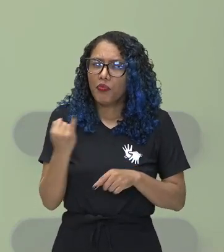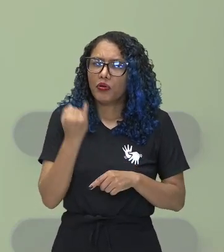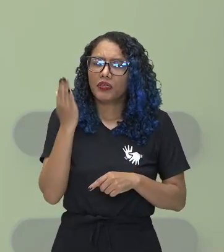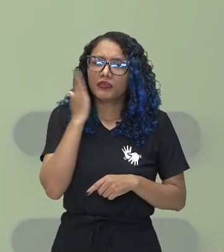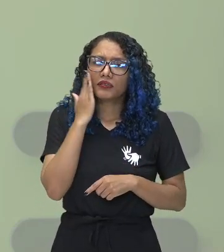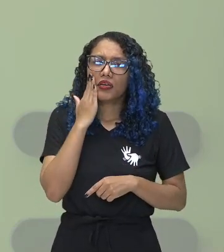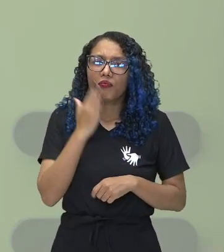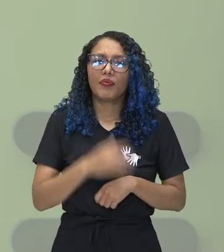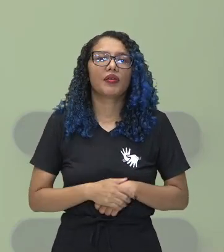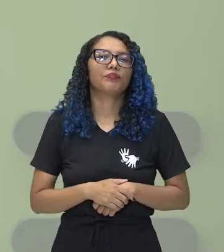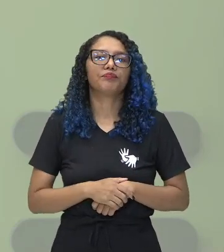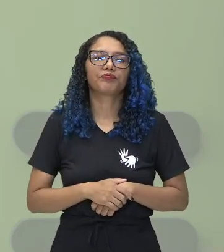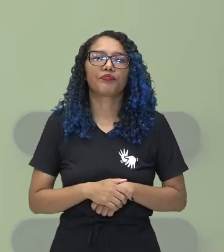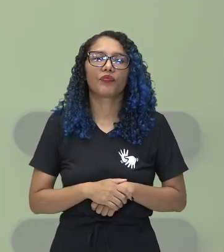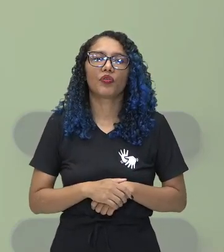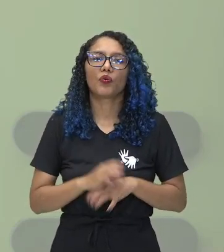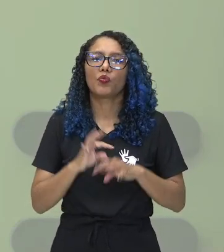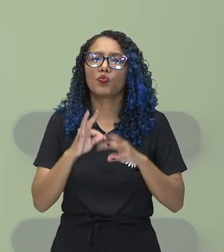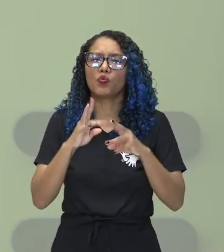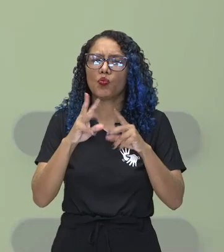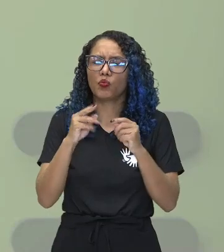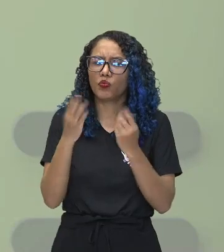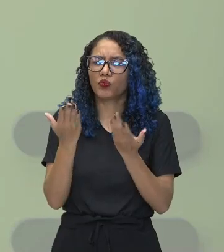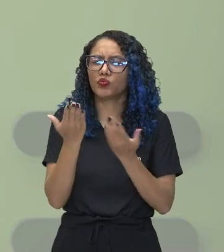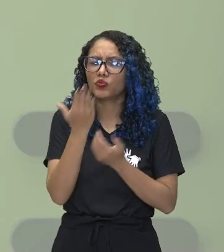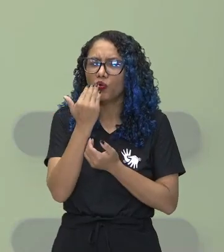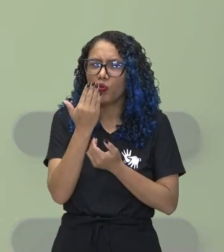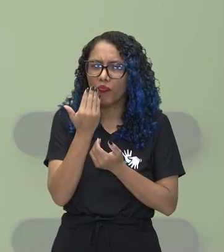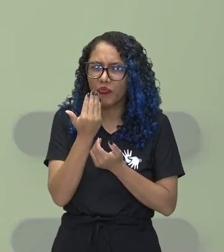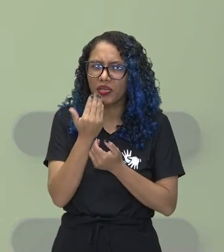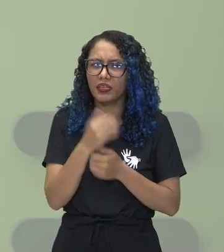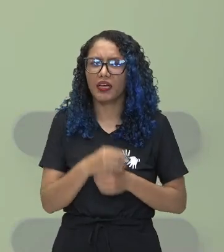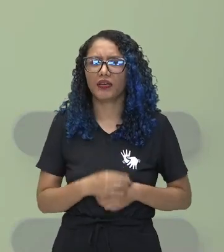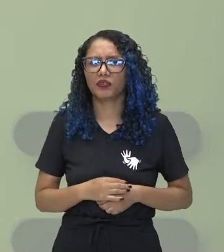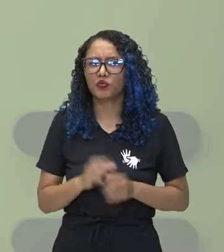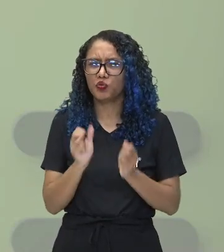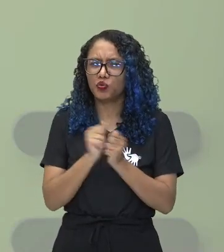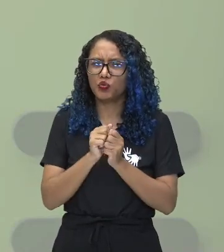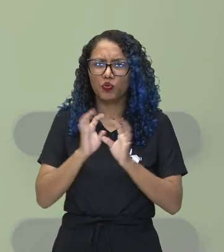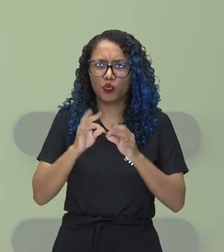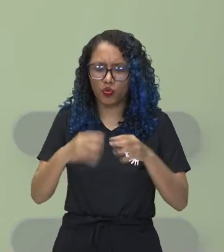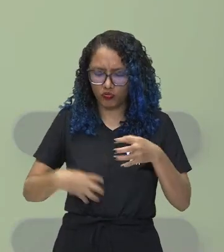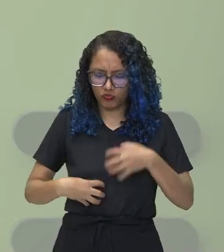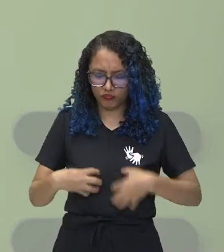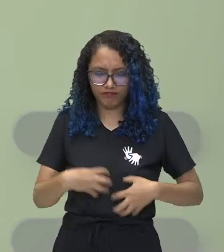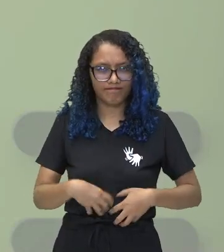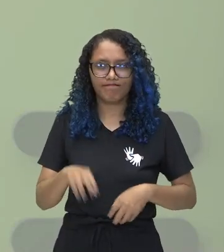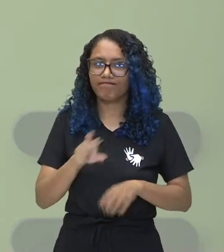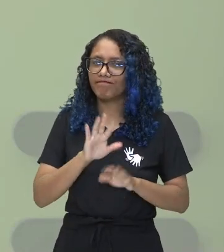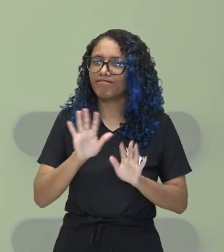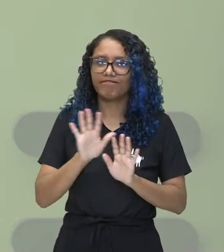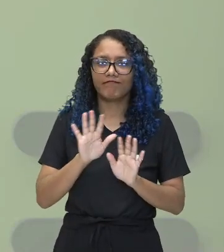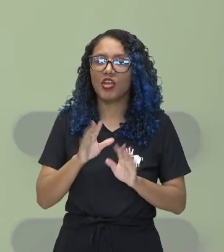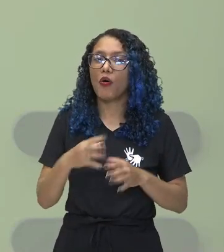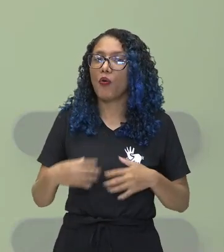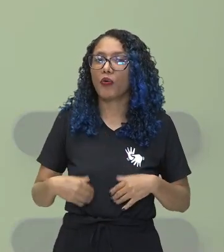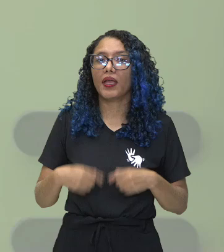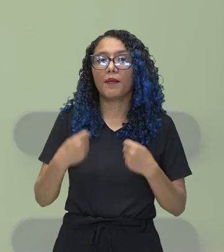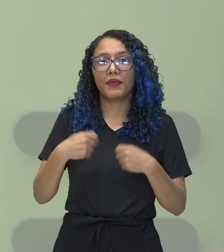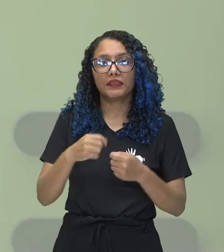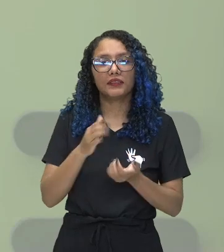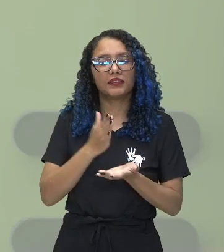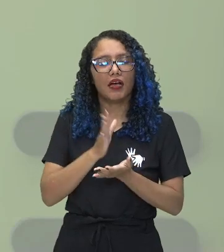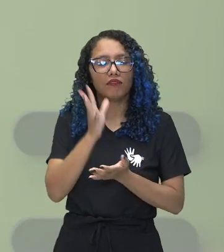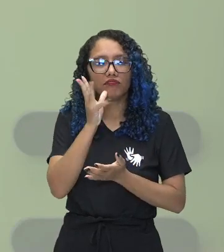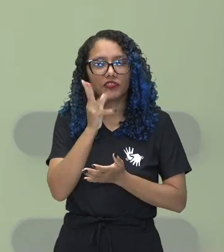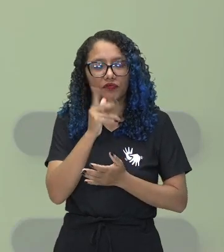ele vai ser processado conjuntamente em todos os órgãos, ele vai ser processado em partes até finalizar o processo